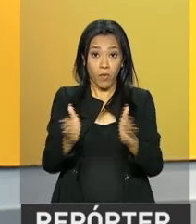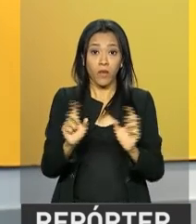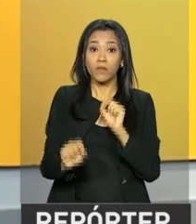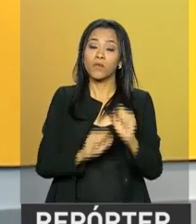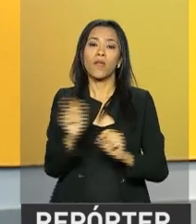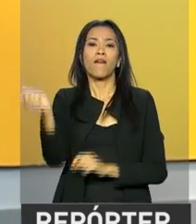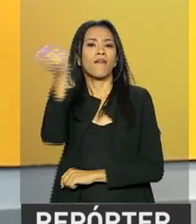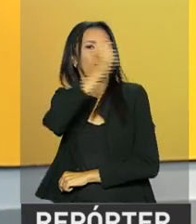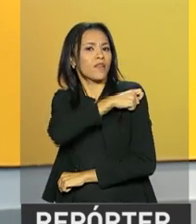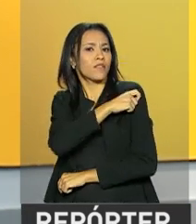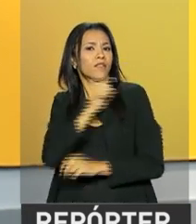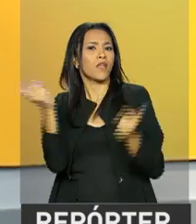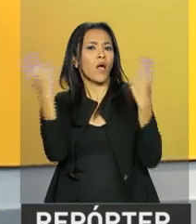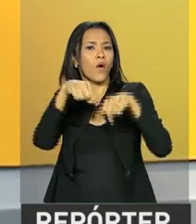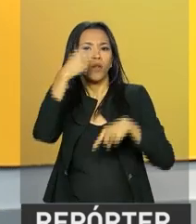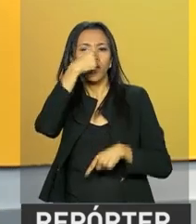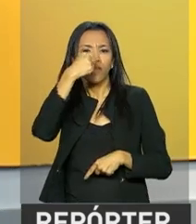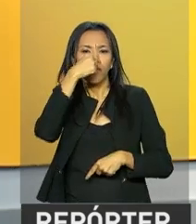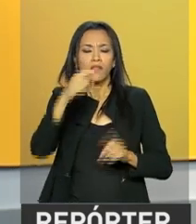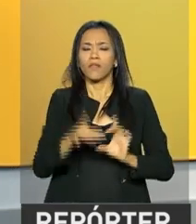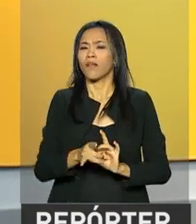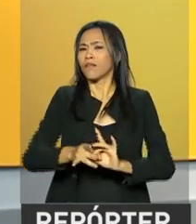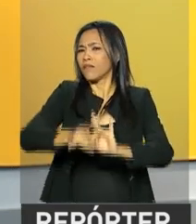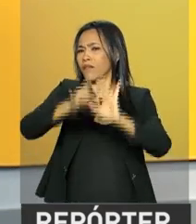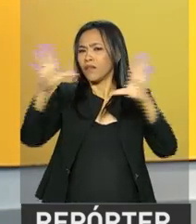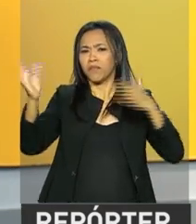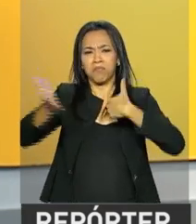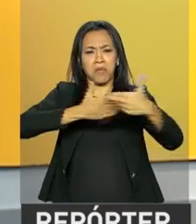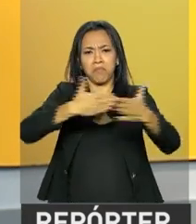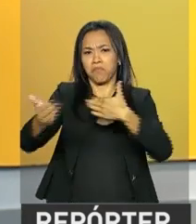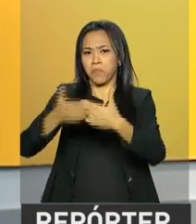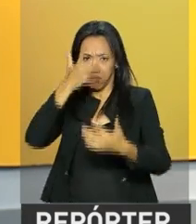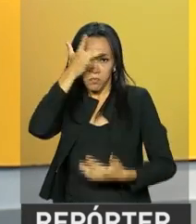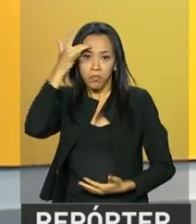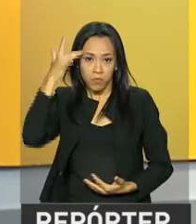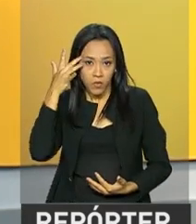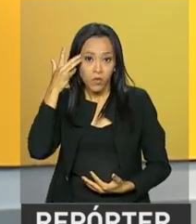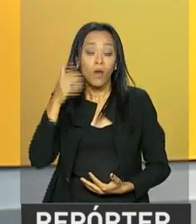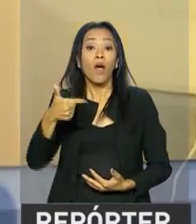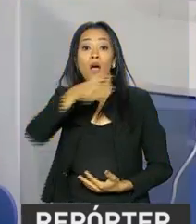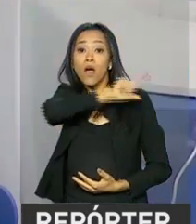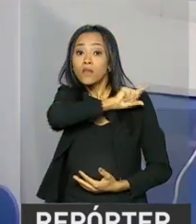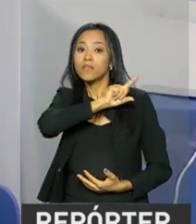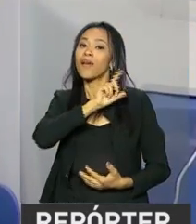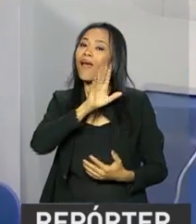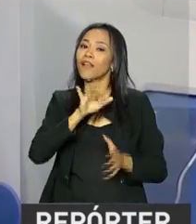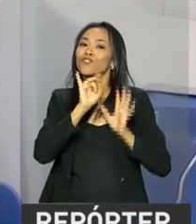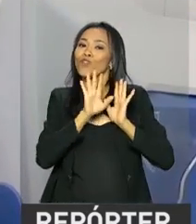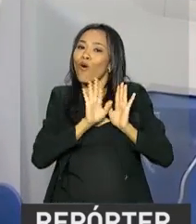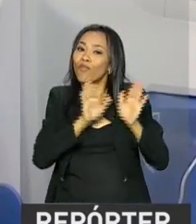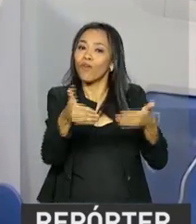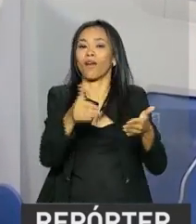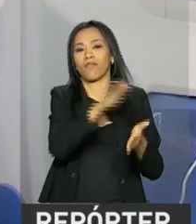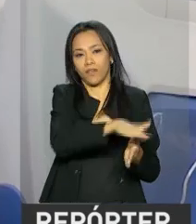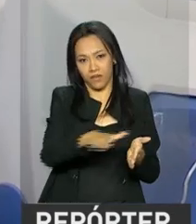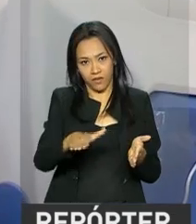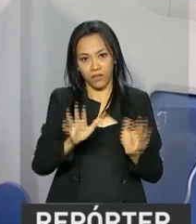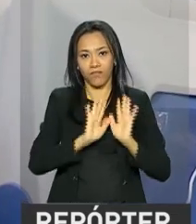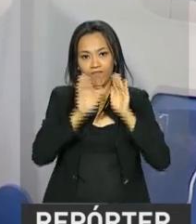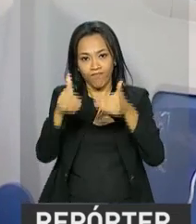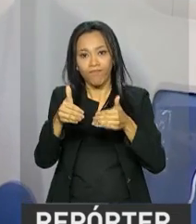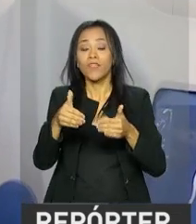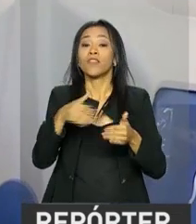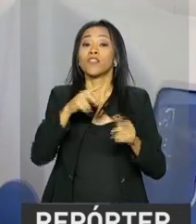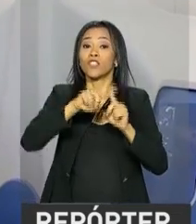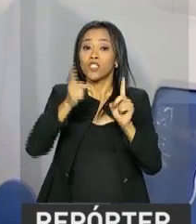contra a gripe está disponível para toda a população inicialmente ela era apenas para crianças